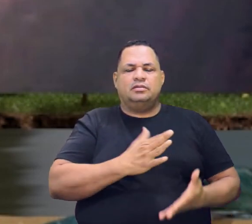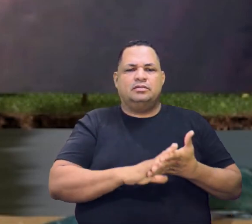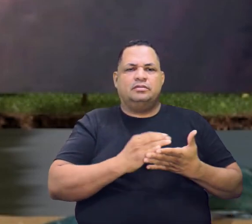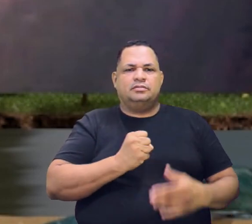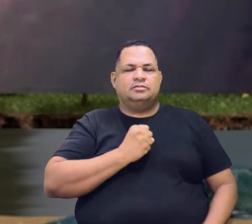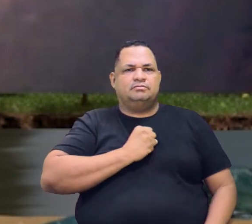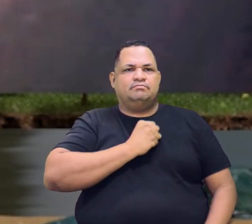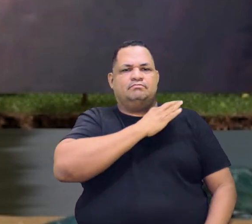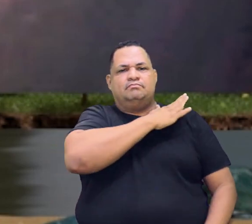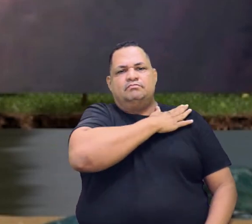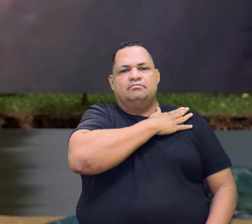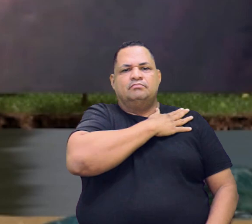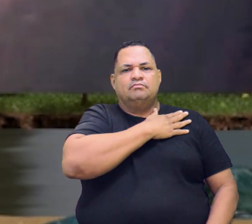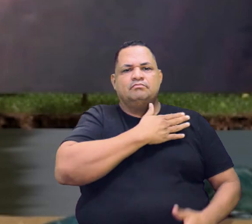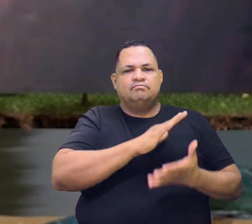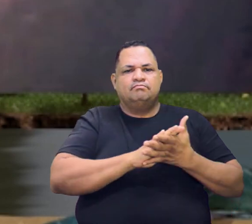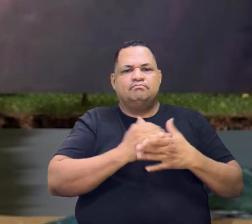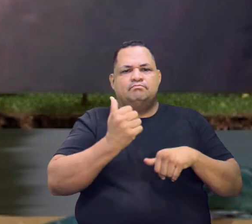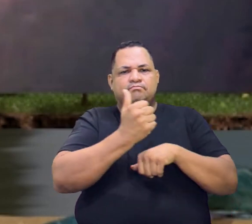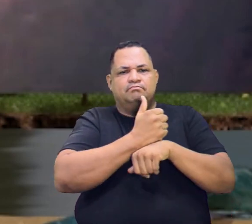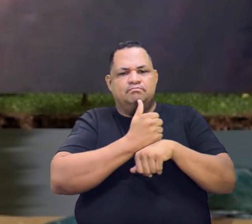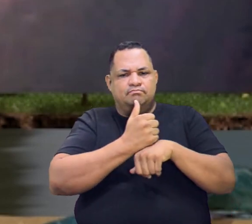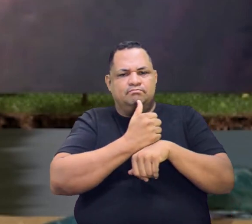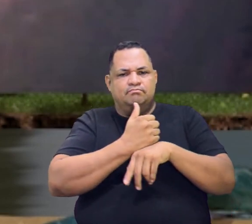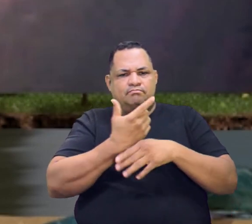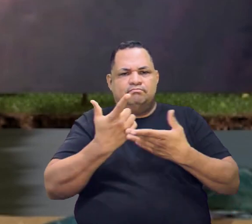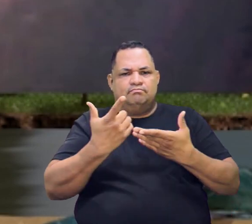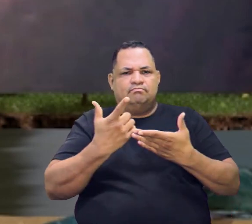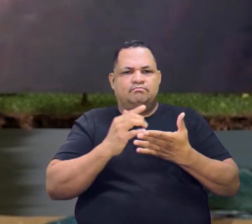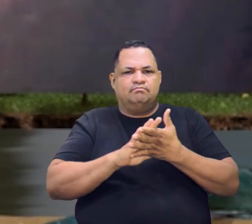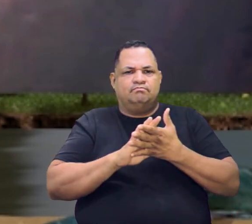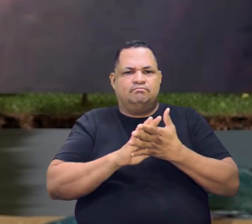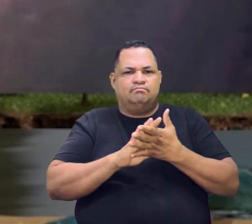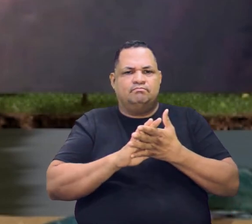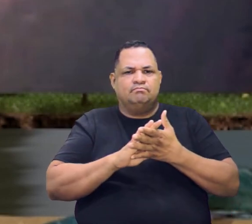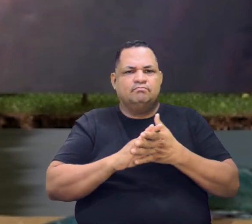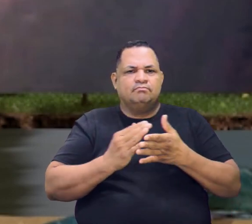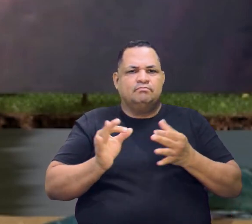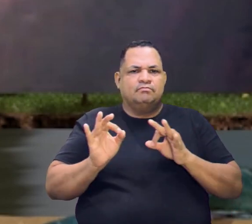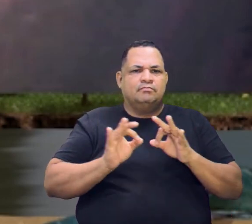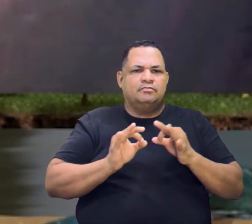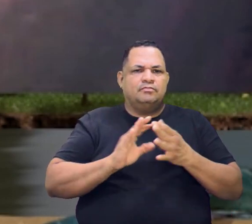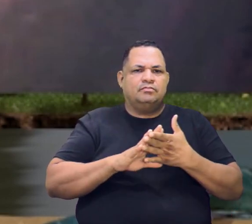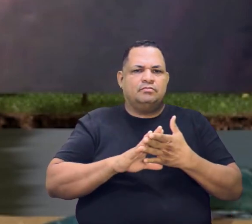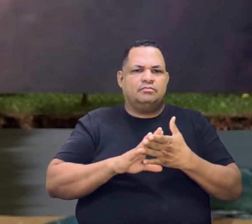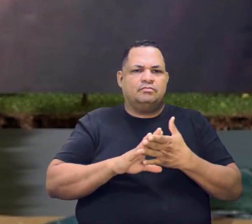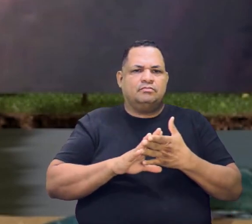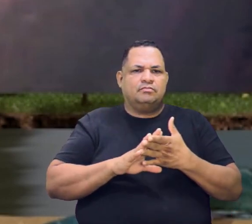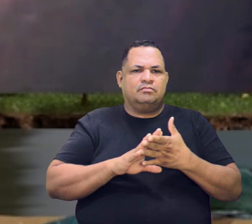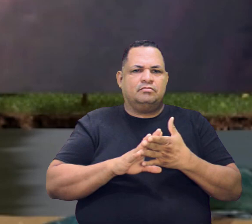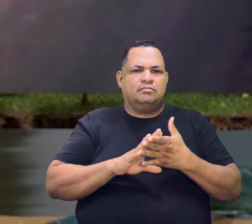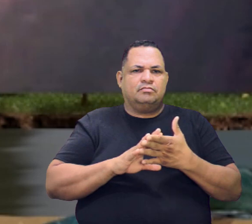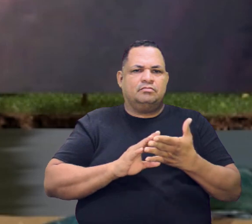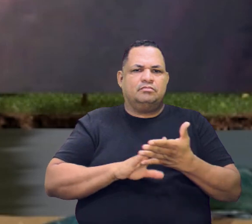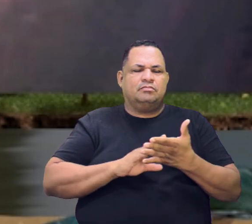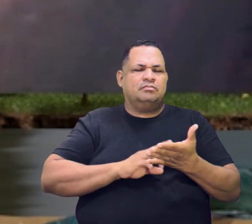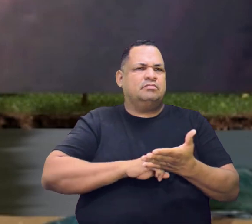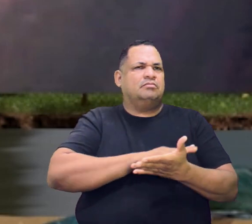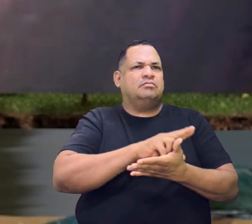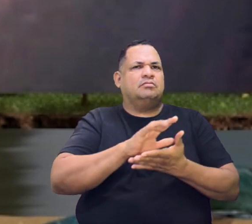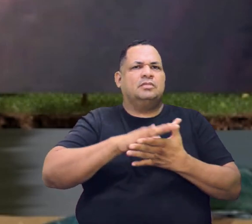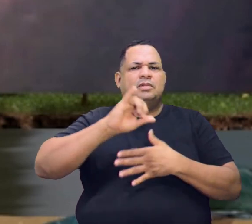município. Ji-Paraná, que é considerado o coração de Rondônia, tem a sua história viva aqui